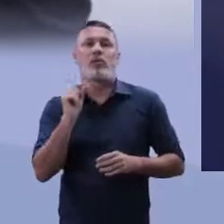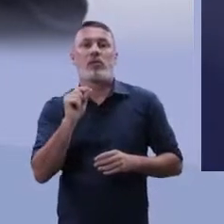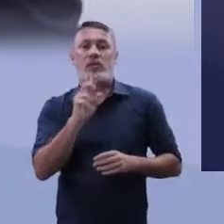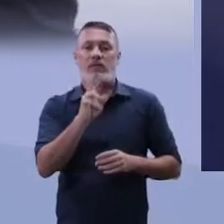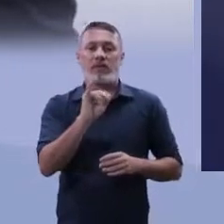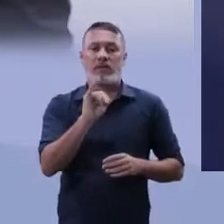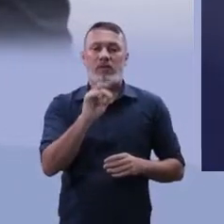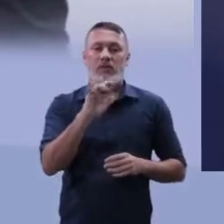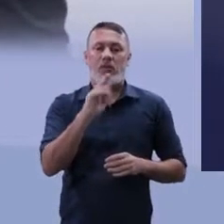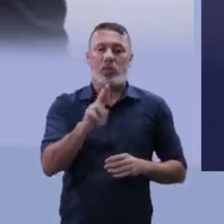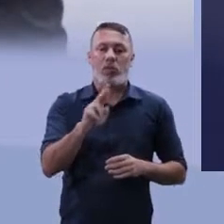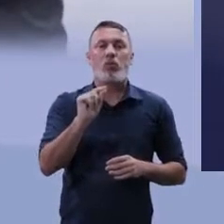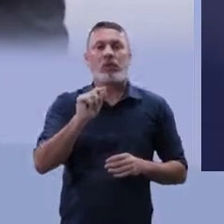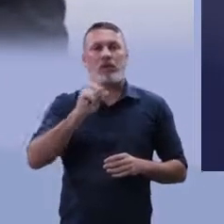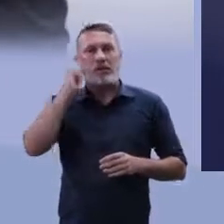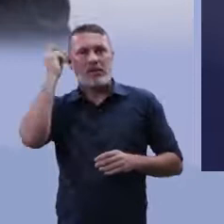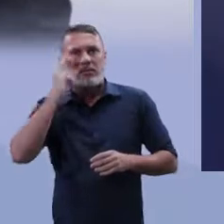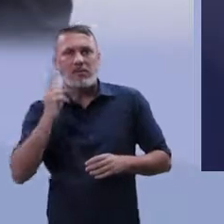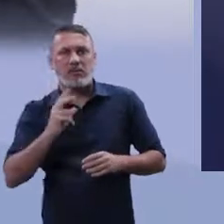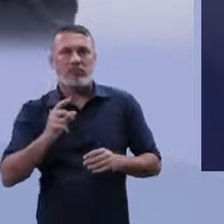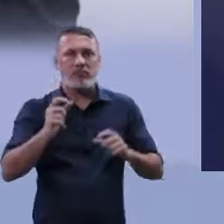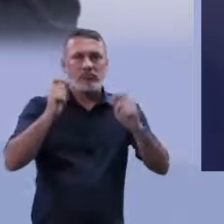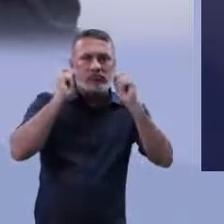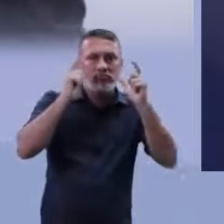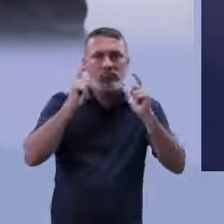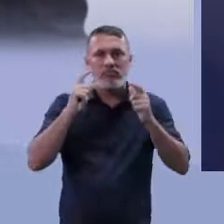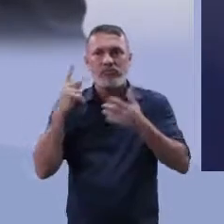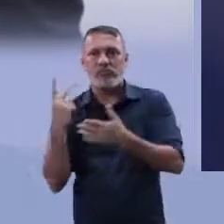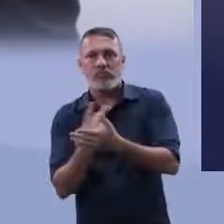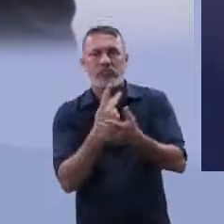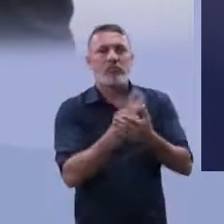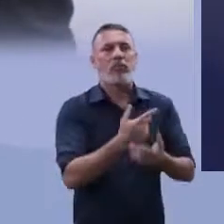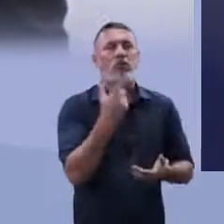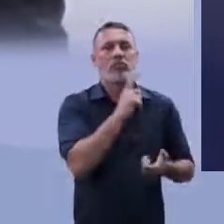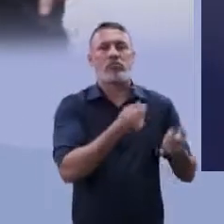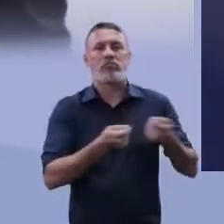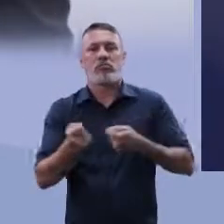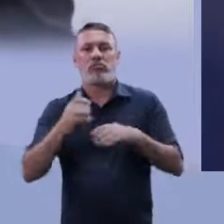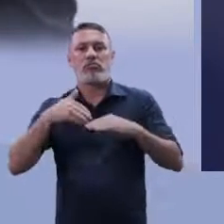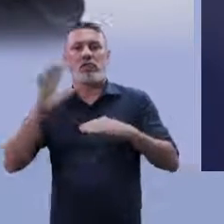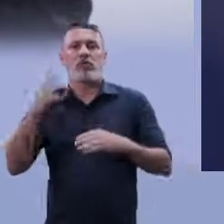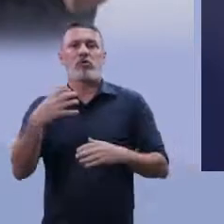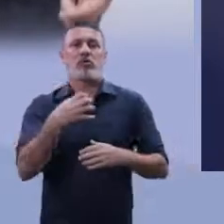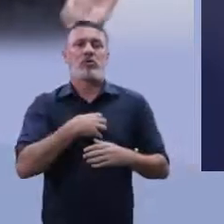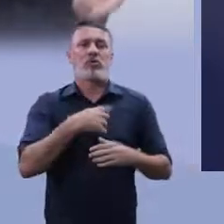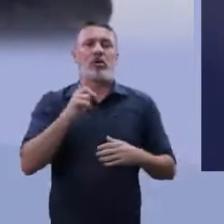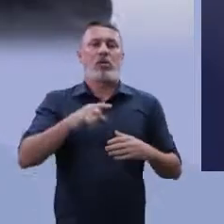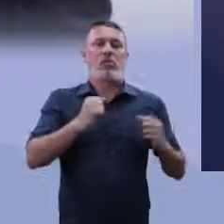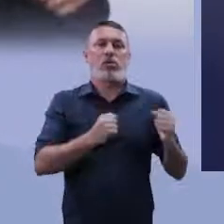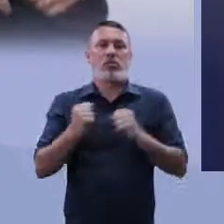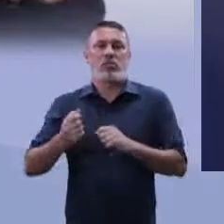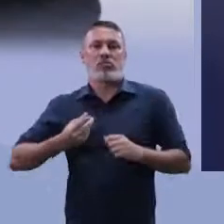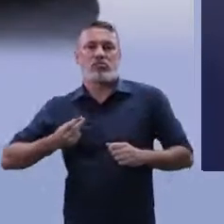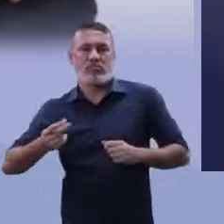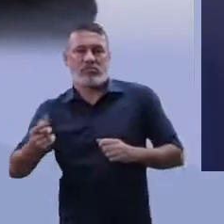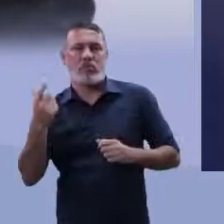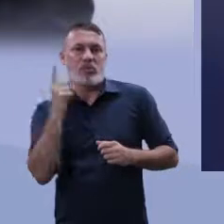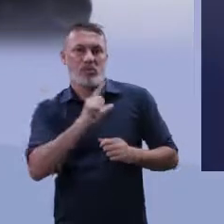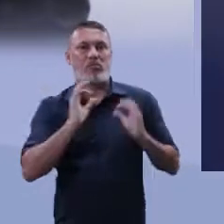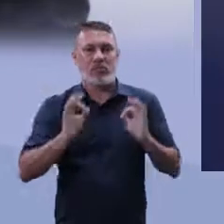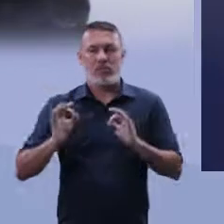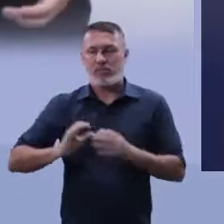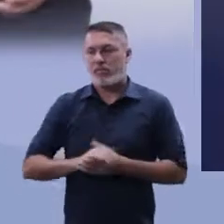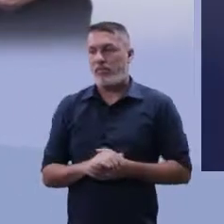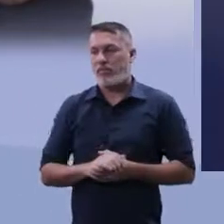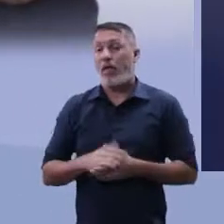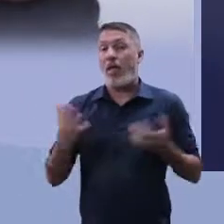estar com virtude, né, com expertise, atento a essas circunstâncias, para agir da melhor forma, a se garantir no poder e sair da